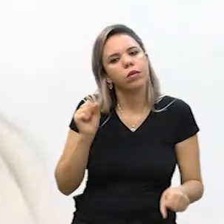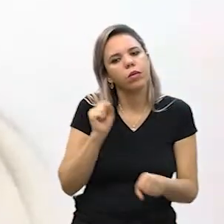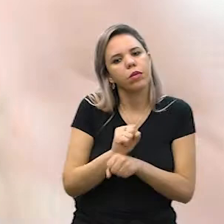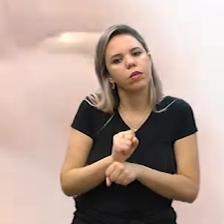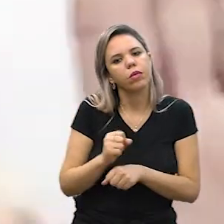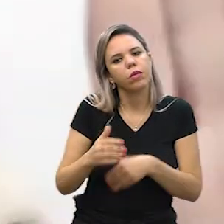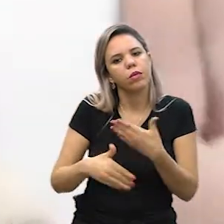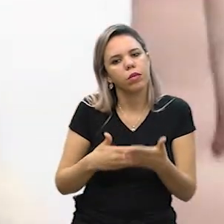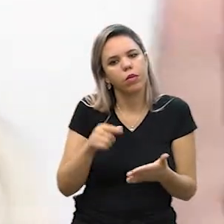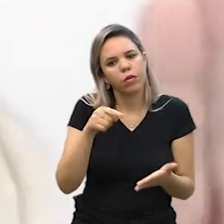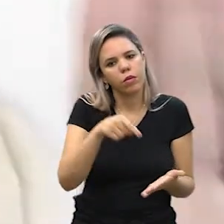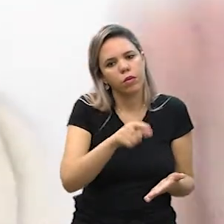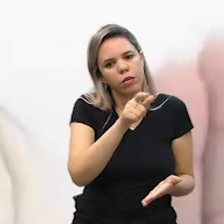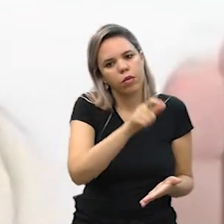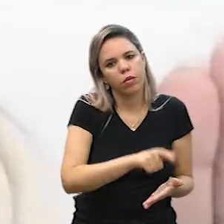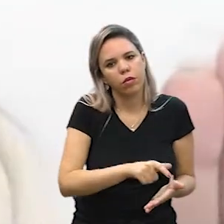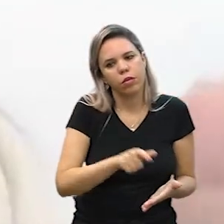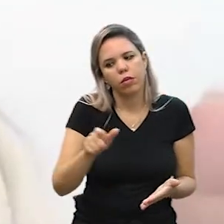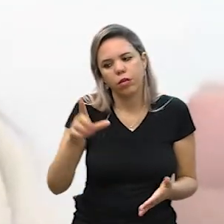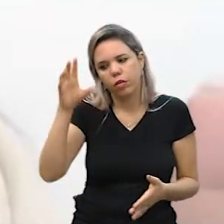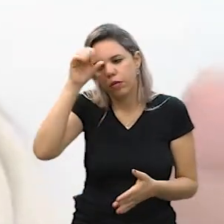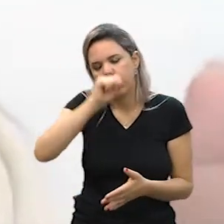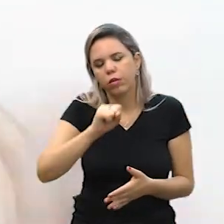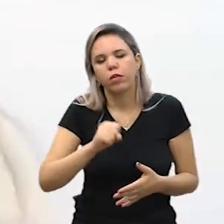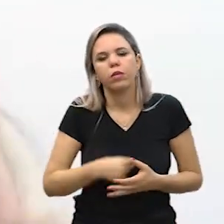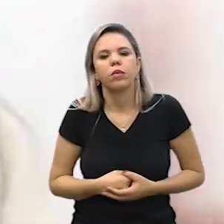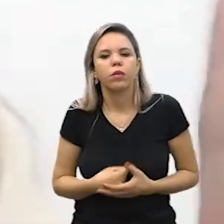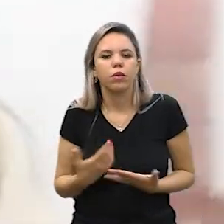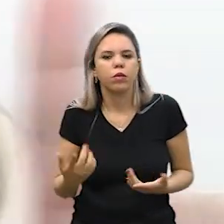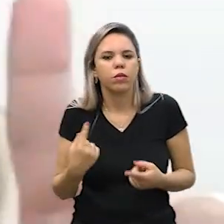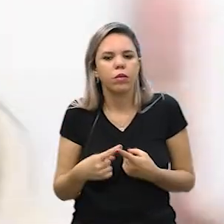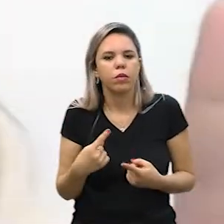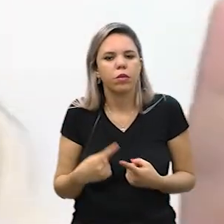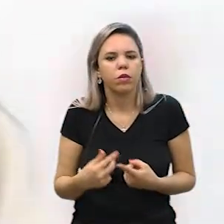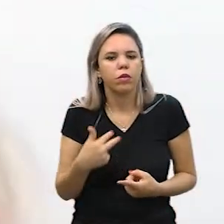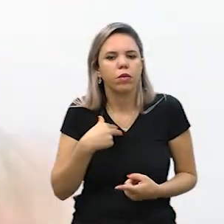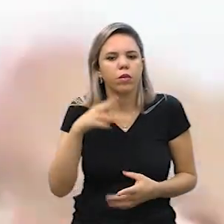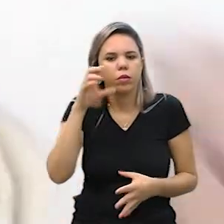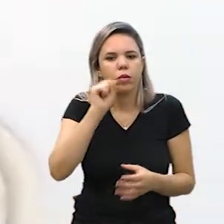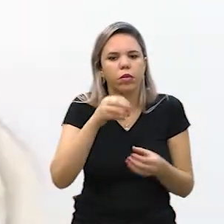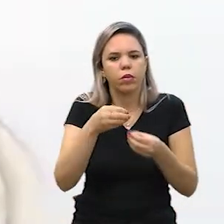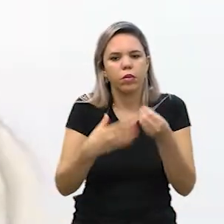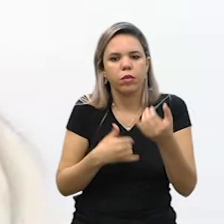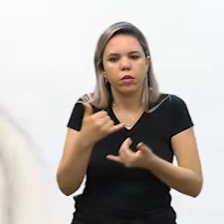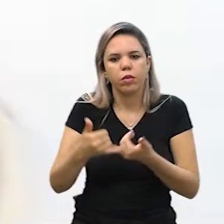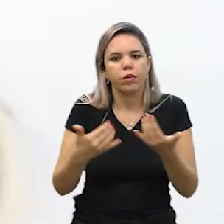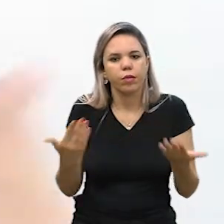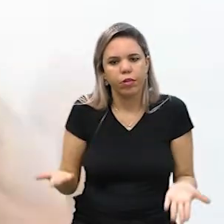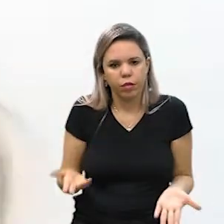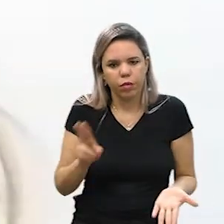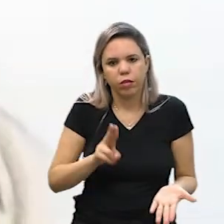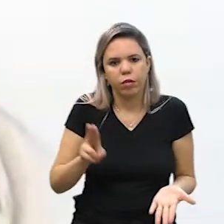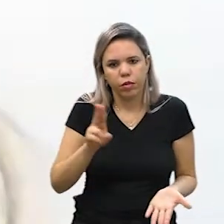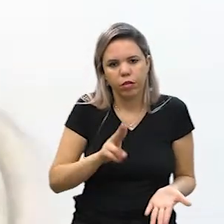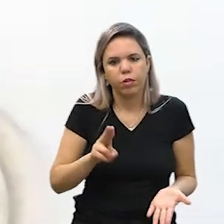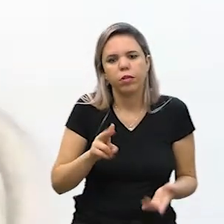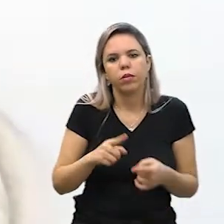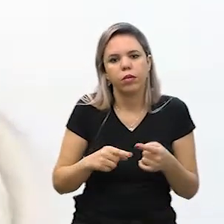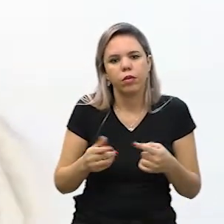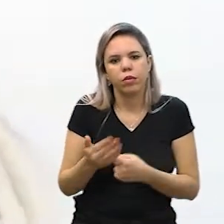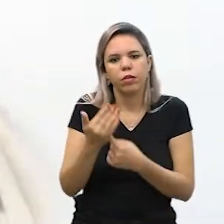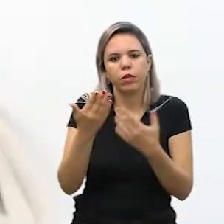esse processo. Olha, isso aqui eu me divirto, isso aqui eu tenho que aprender. Então, por que a gente não pode aprender com conteúdo e brincando? Utilizando uma